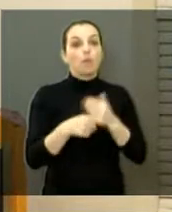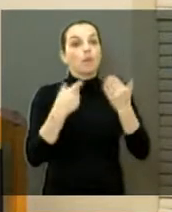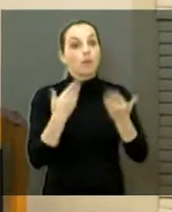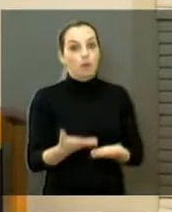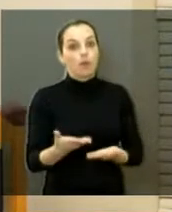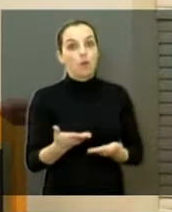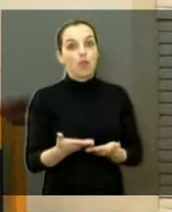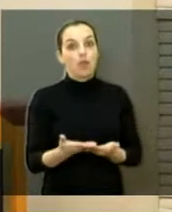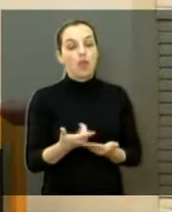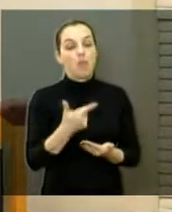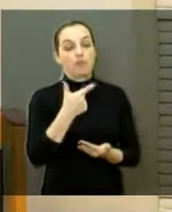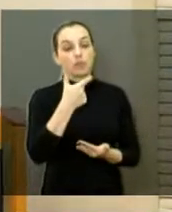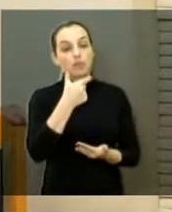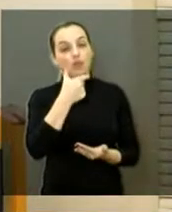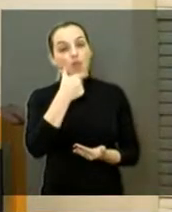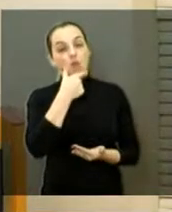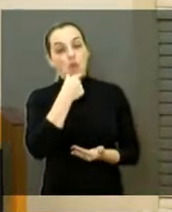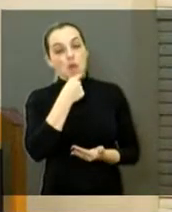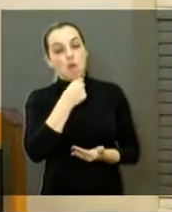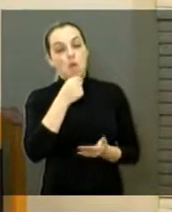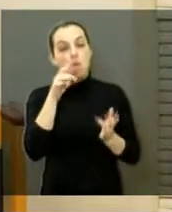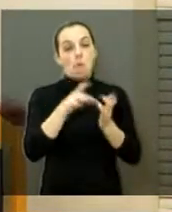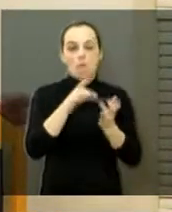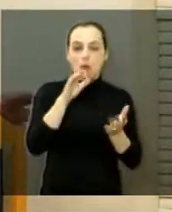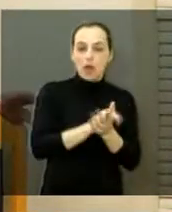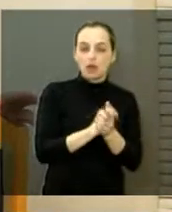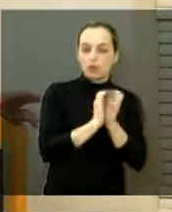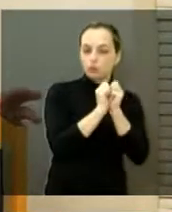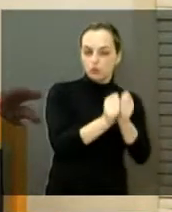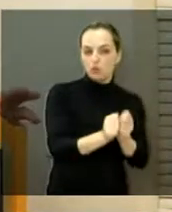lá, o maridão está todo junto, morando junto, lá não tem nada de divórcio.